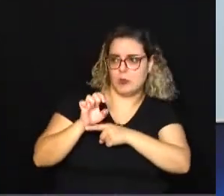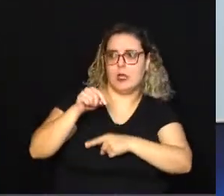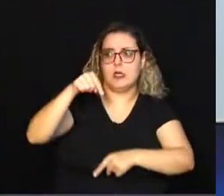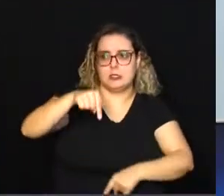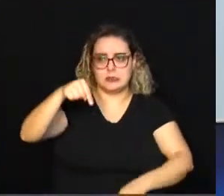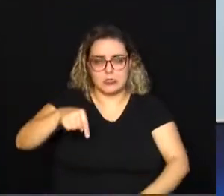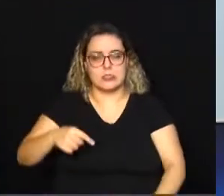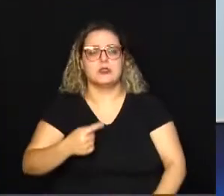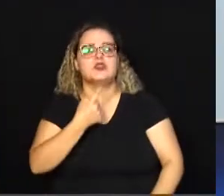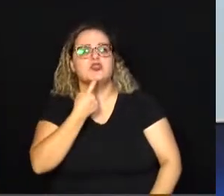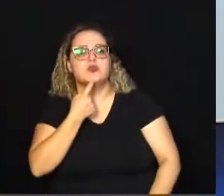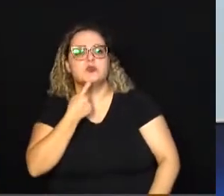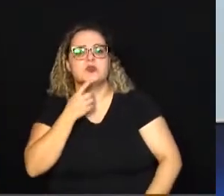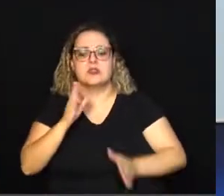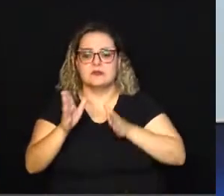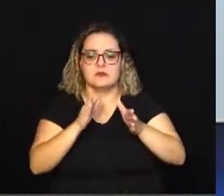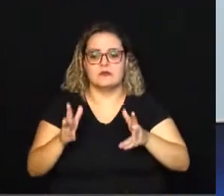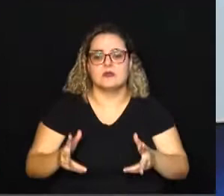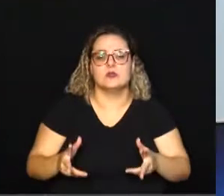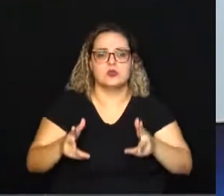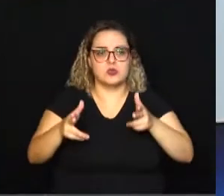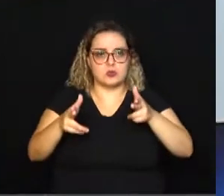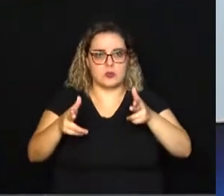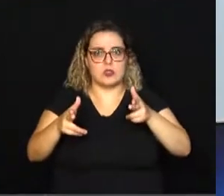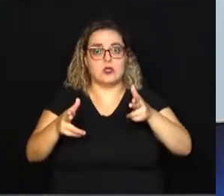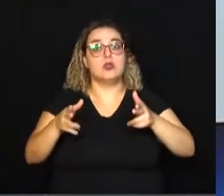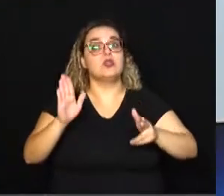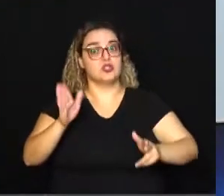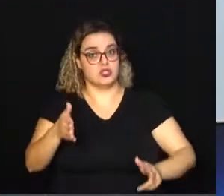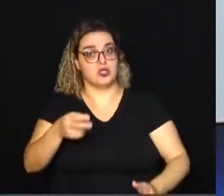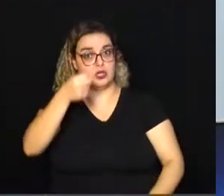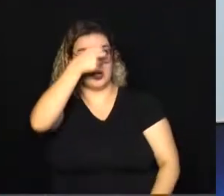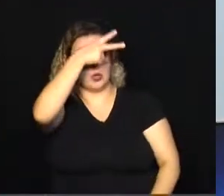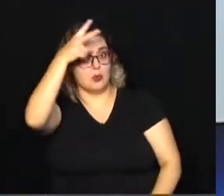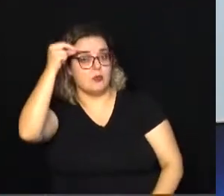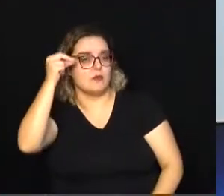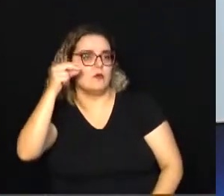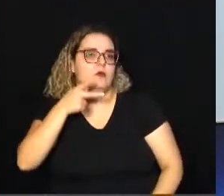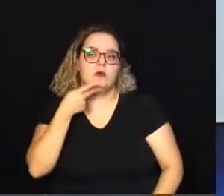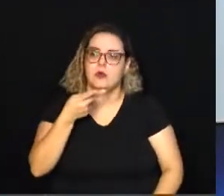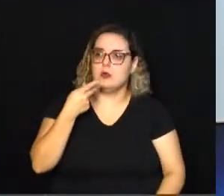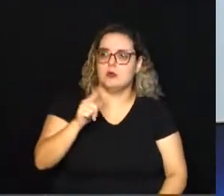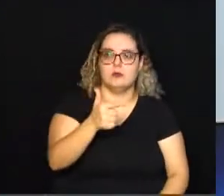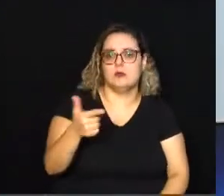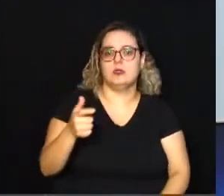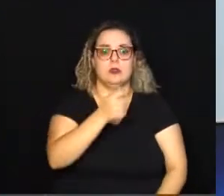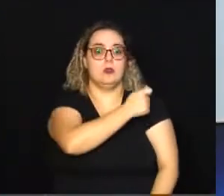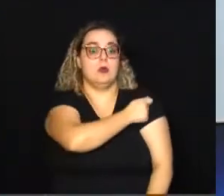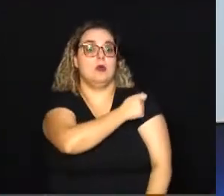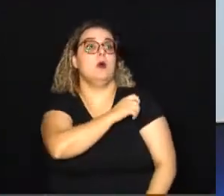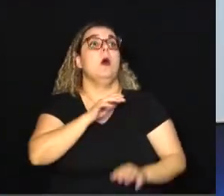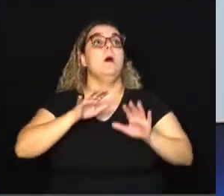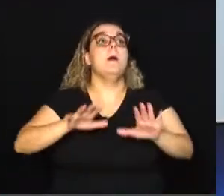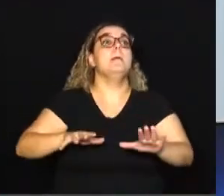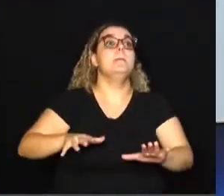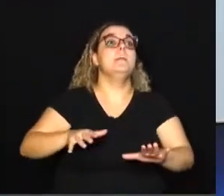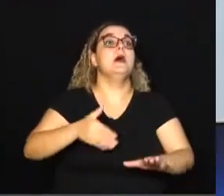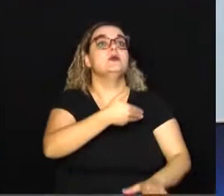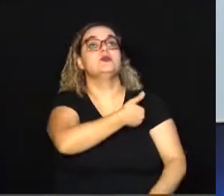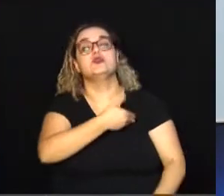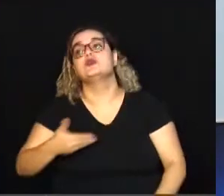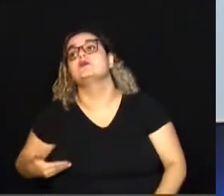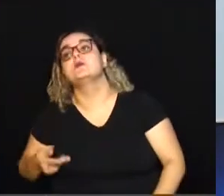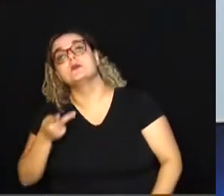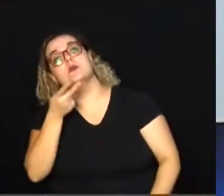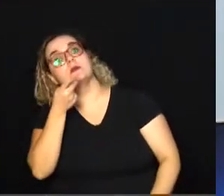mais restritiva, já que o prefeito decretou que não vai ter mais aulas, mas o governador falou que as escolas não vão